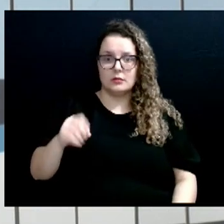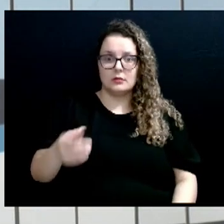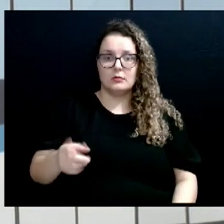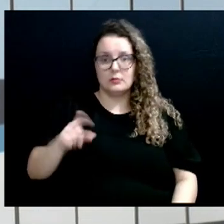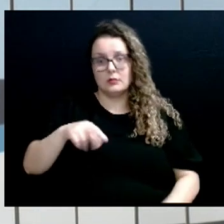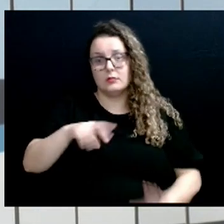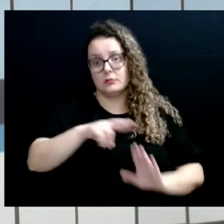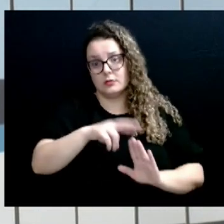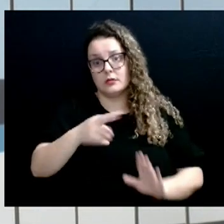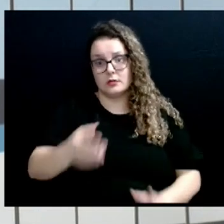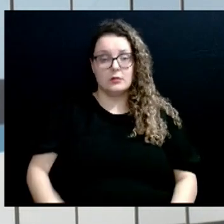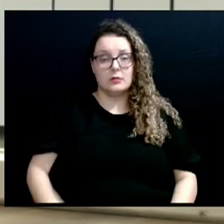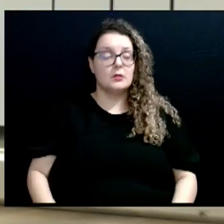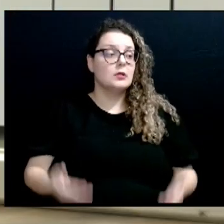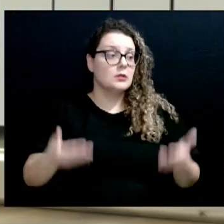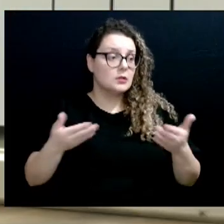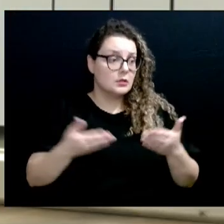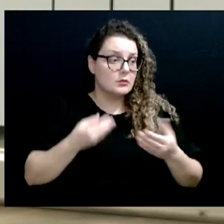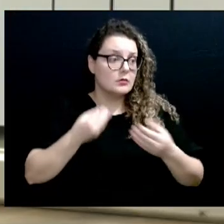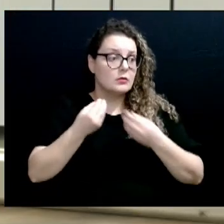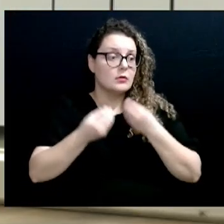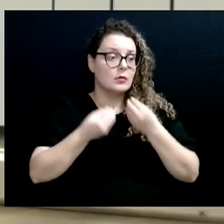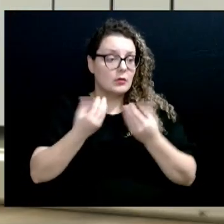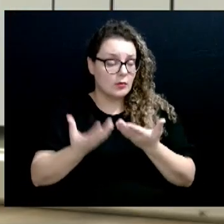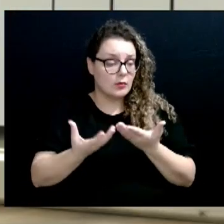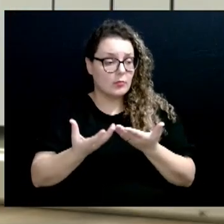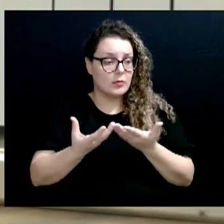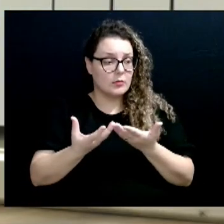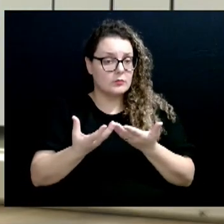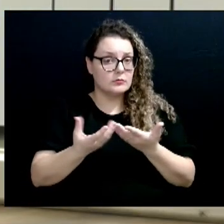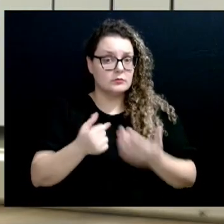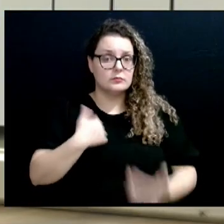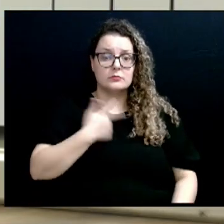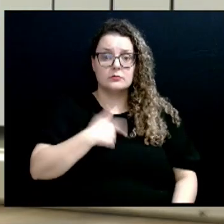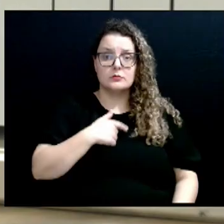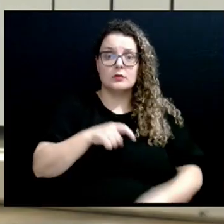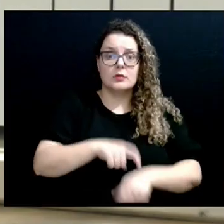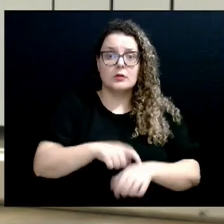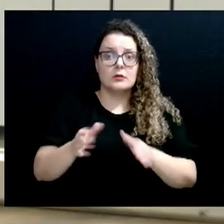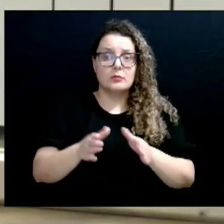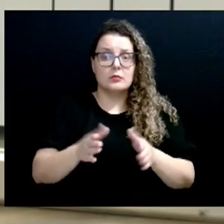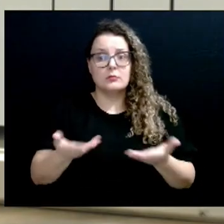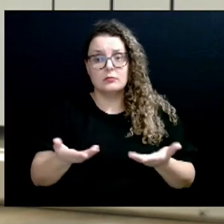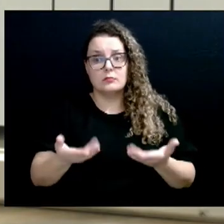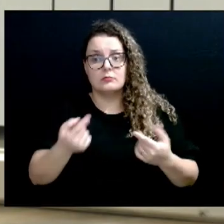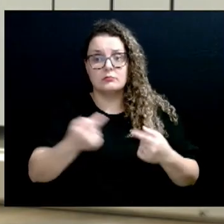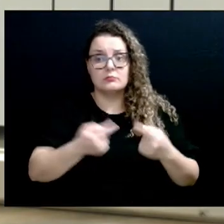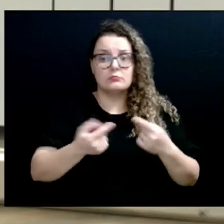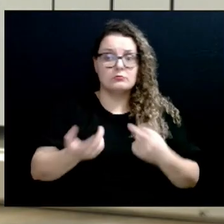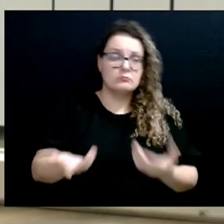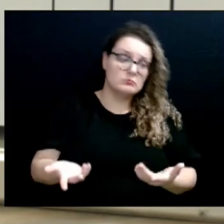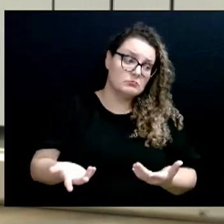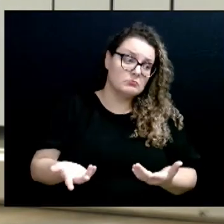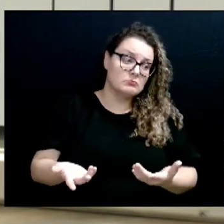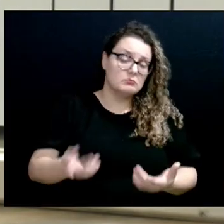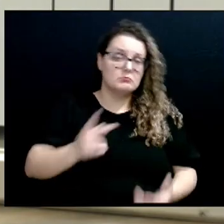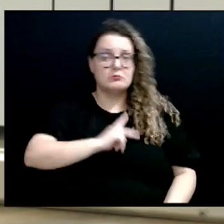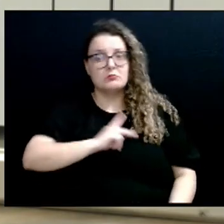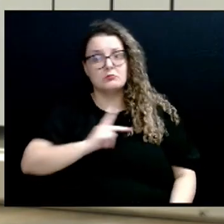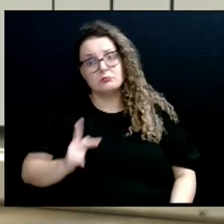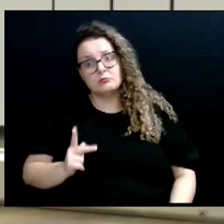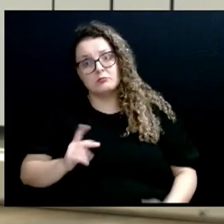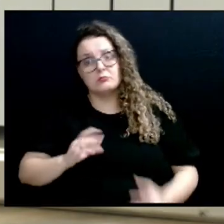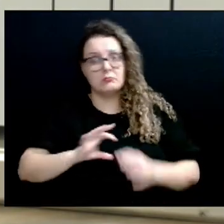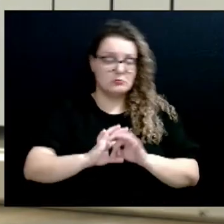E agora, como é que fica a situação? Nós estamos em que ponto? Porque ainda está sendo discutido, o presidente autorizou, né, que